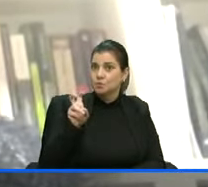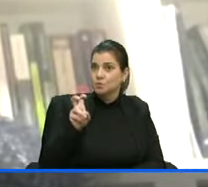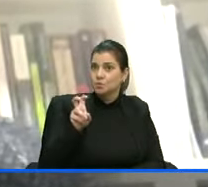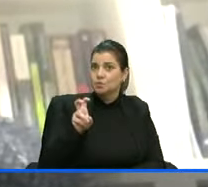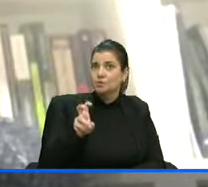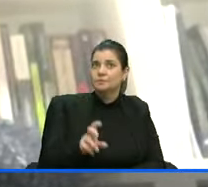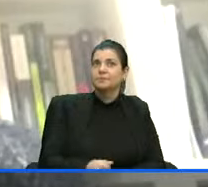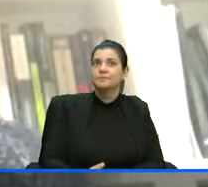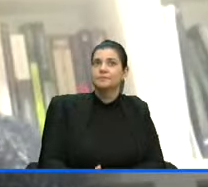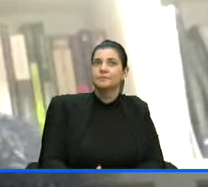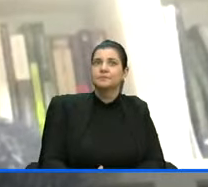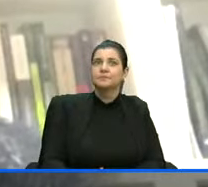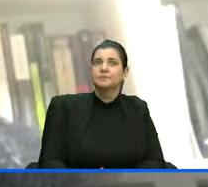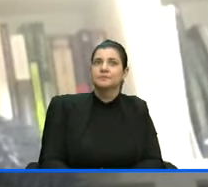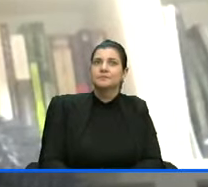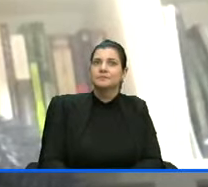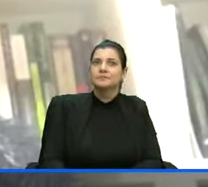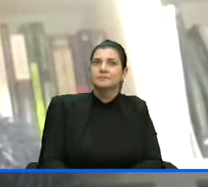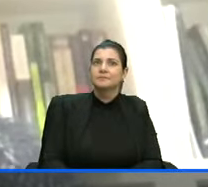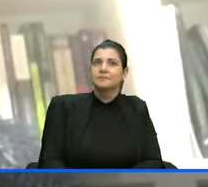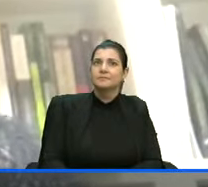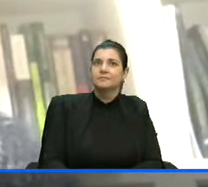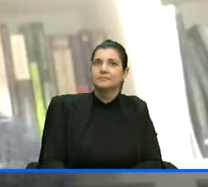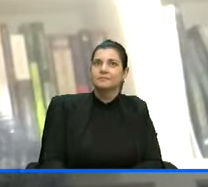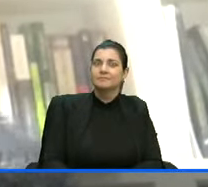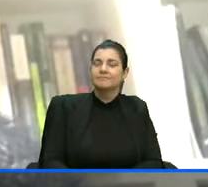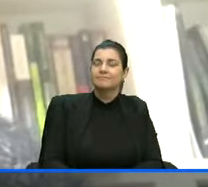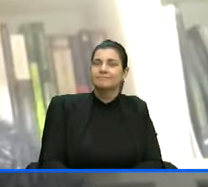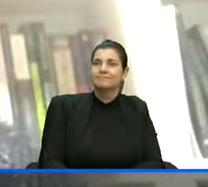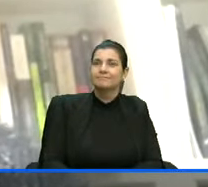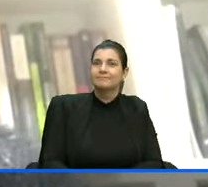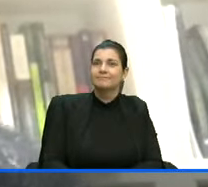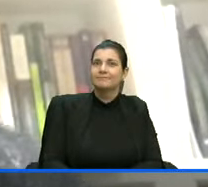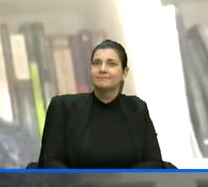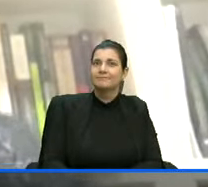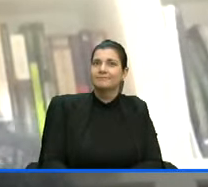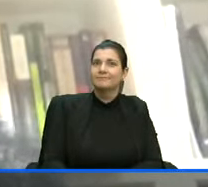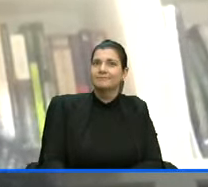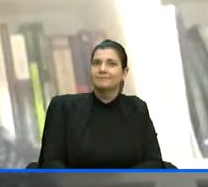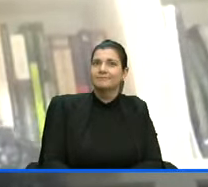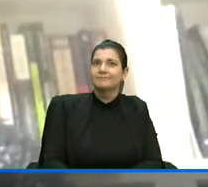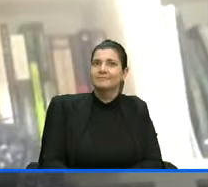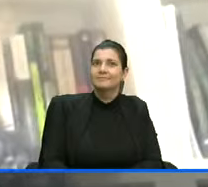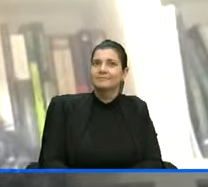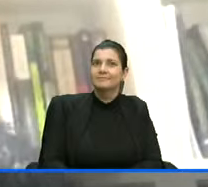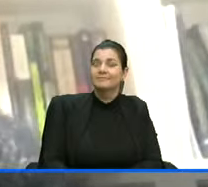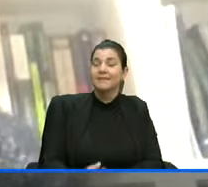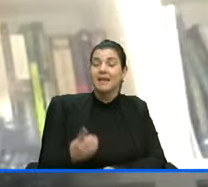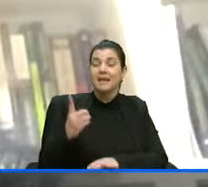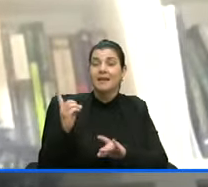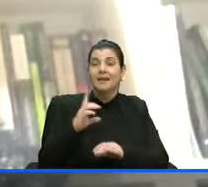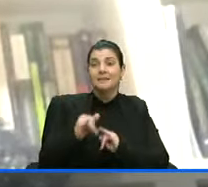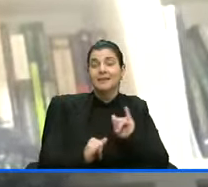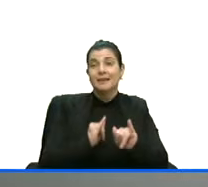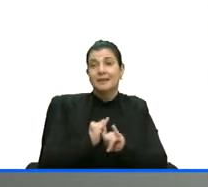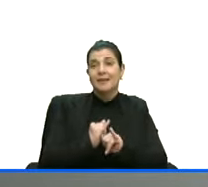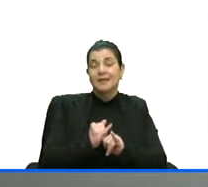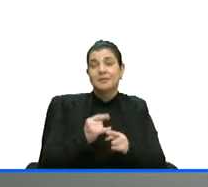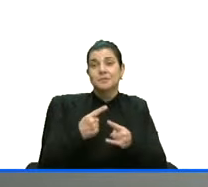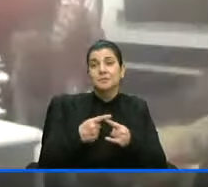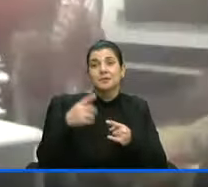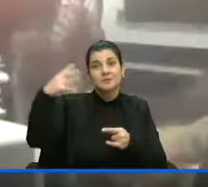Internet, tudo certo? Tudo hoje certo. Com esse dia chuvoso, isso. A internet está caindo e está tudo